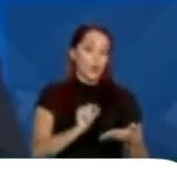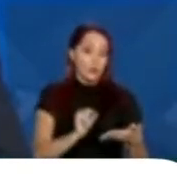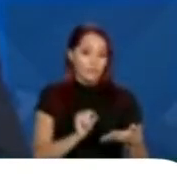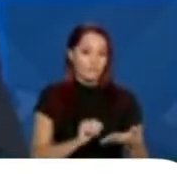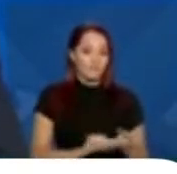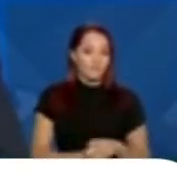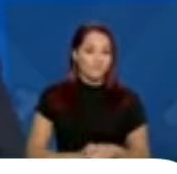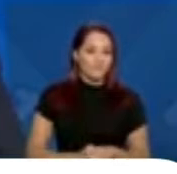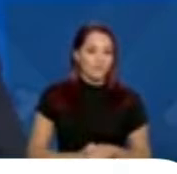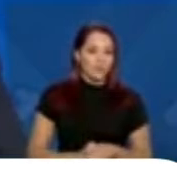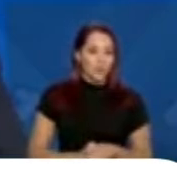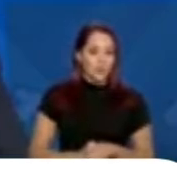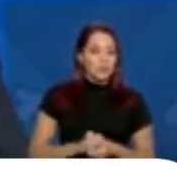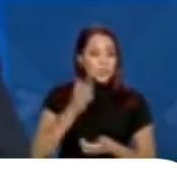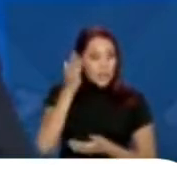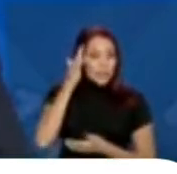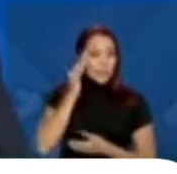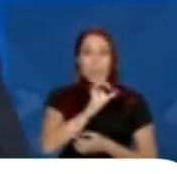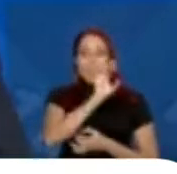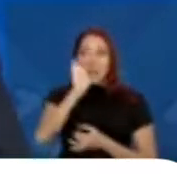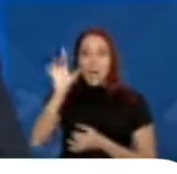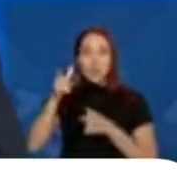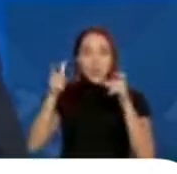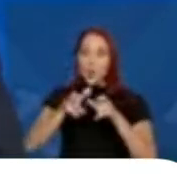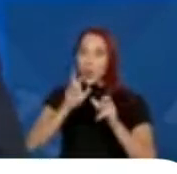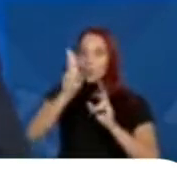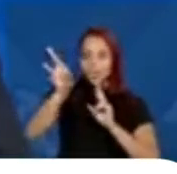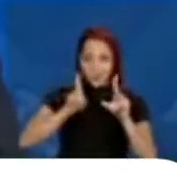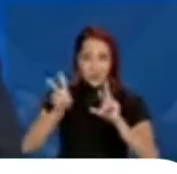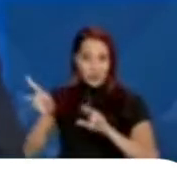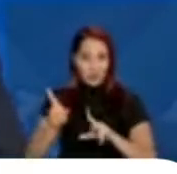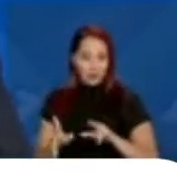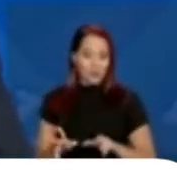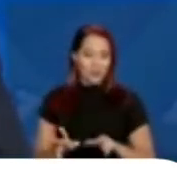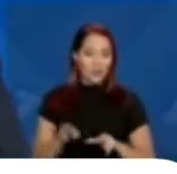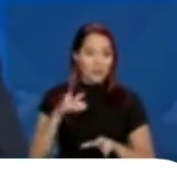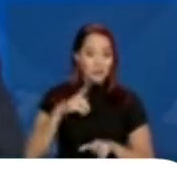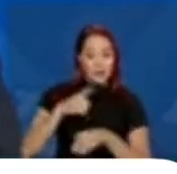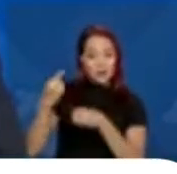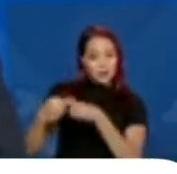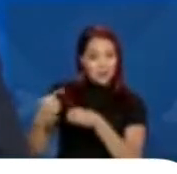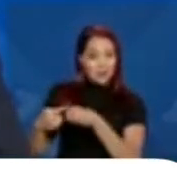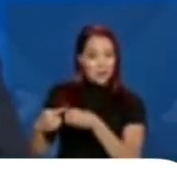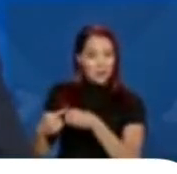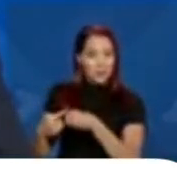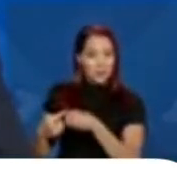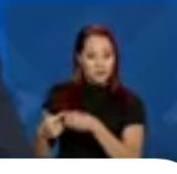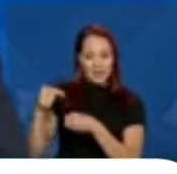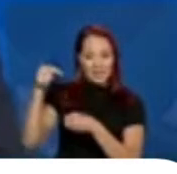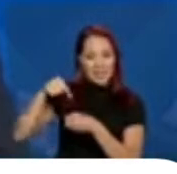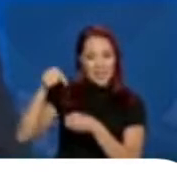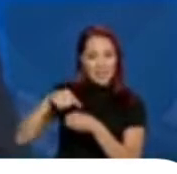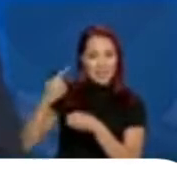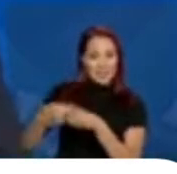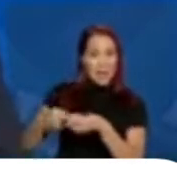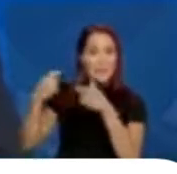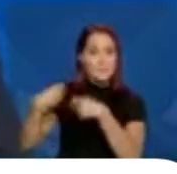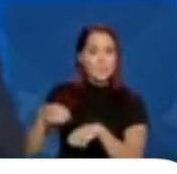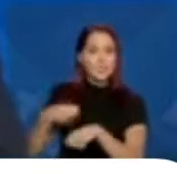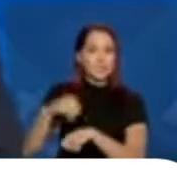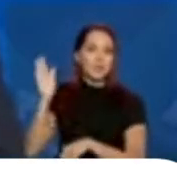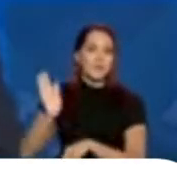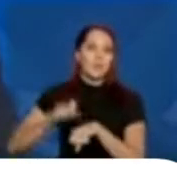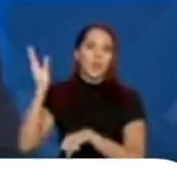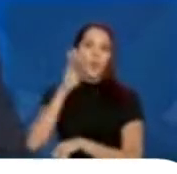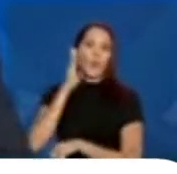Dentro da não linearidade, nós temos cidades que estão precisando ação mais